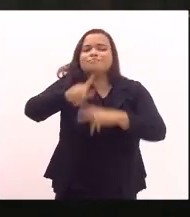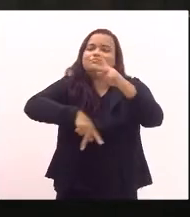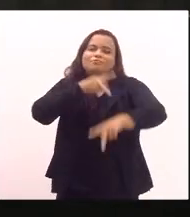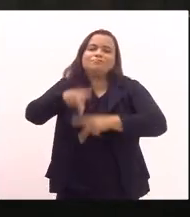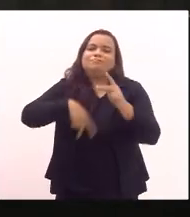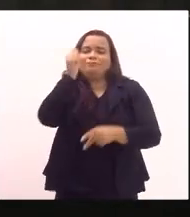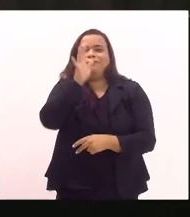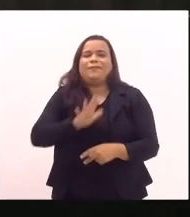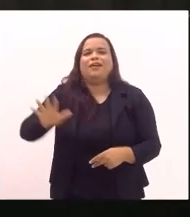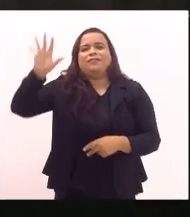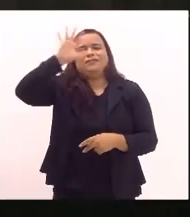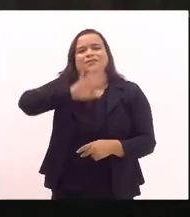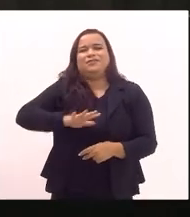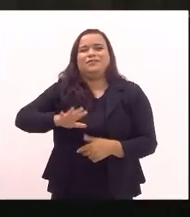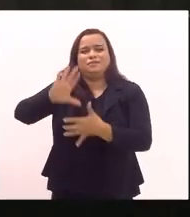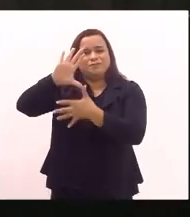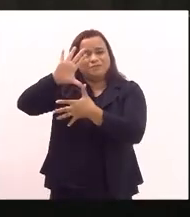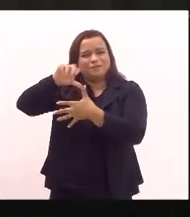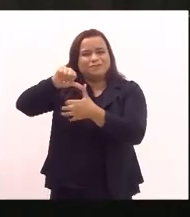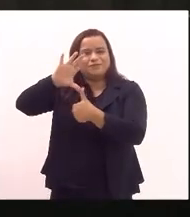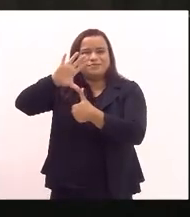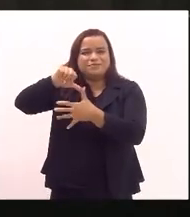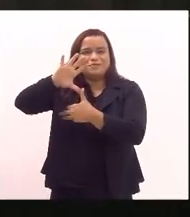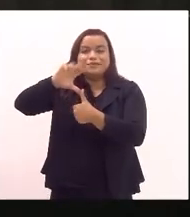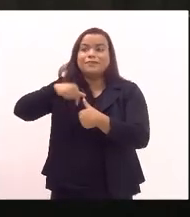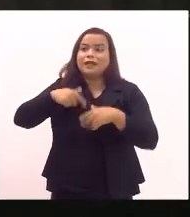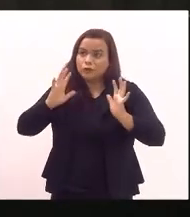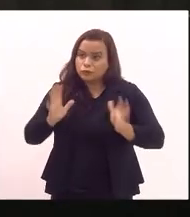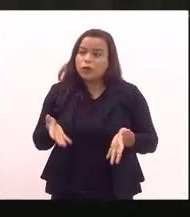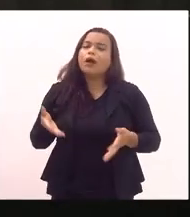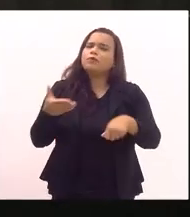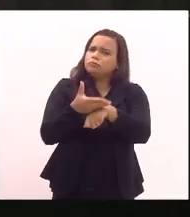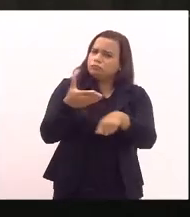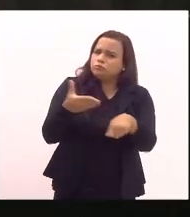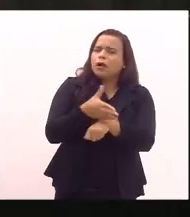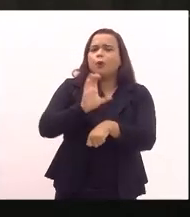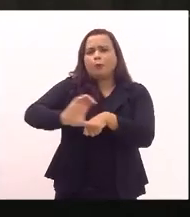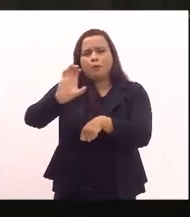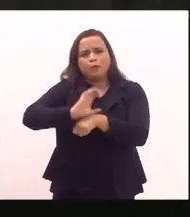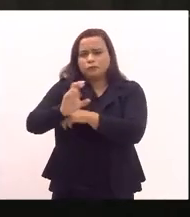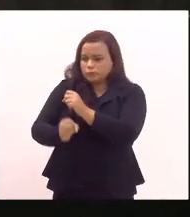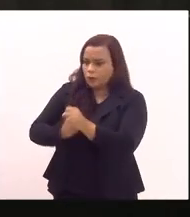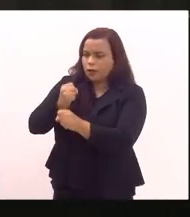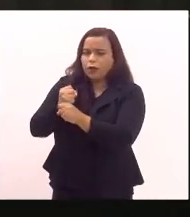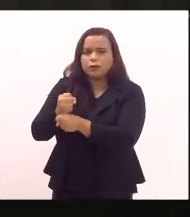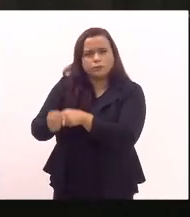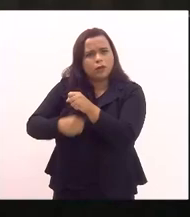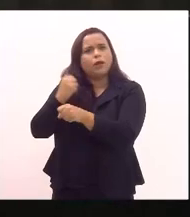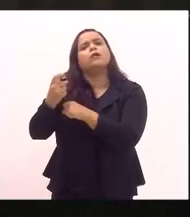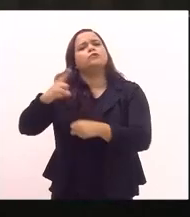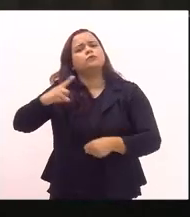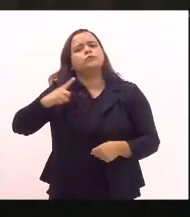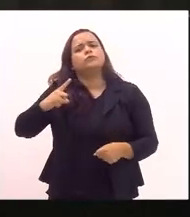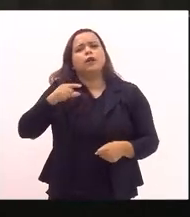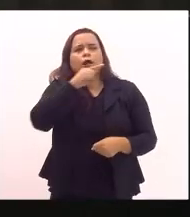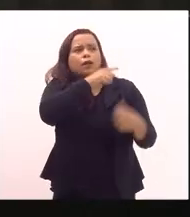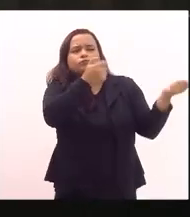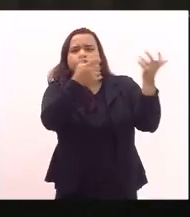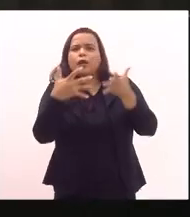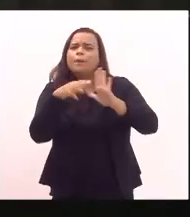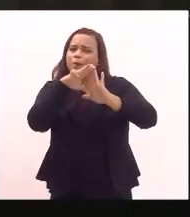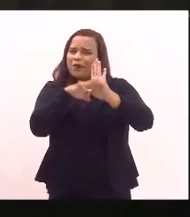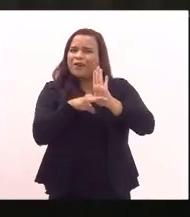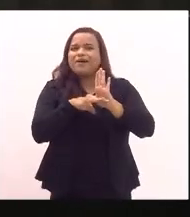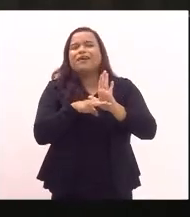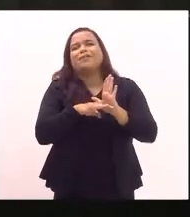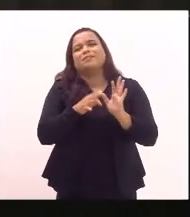oportunidade de participar de um curso que acontece anualmente daqui o fruto de um